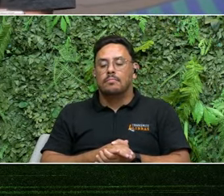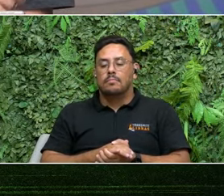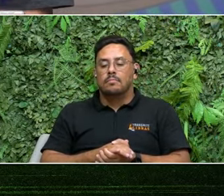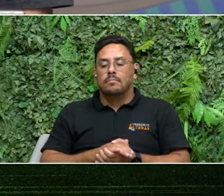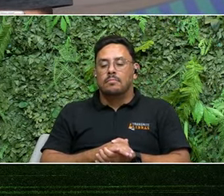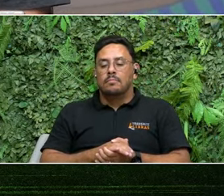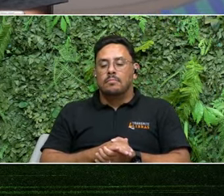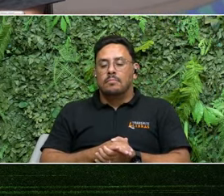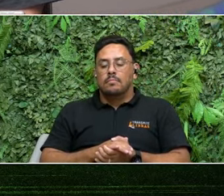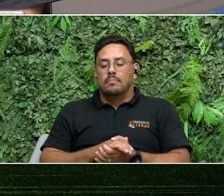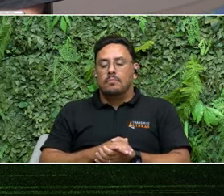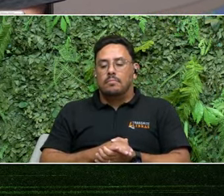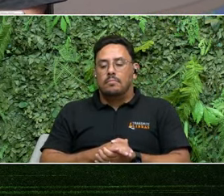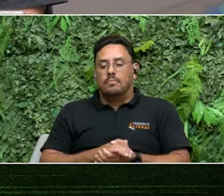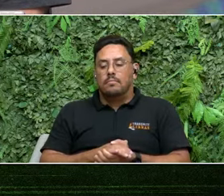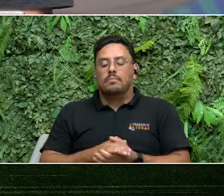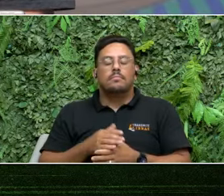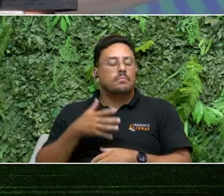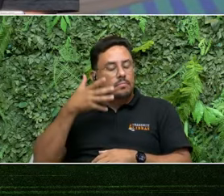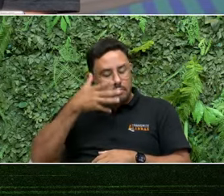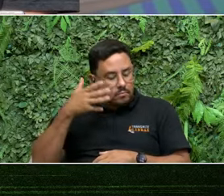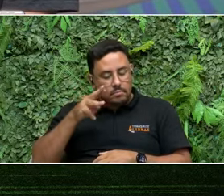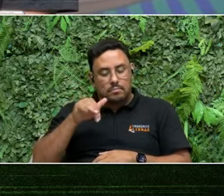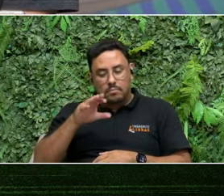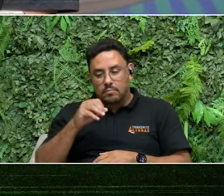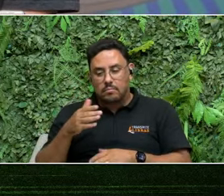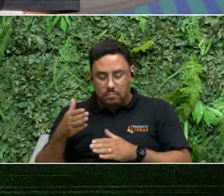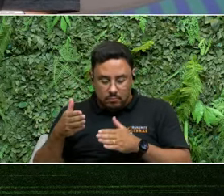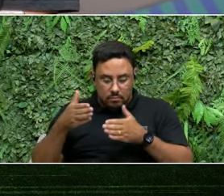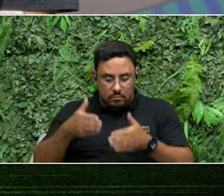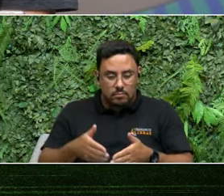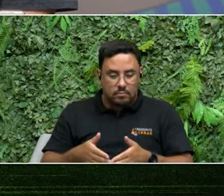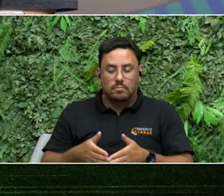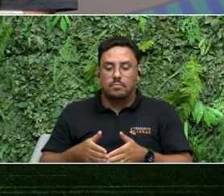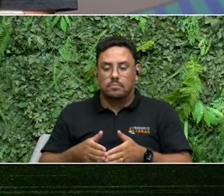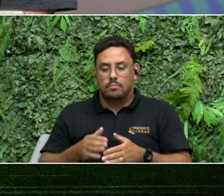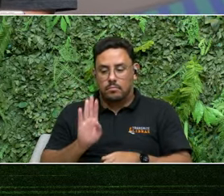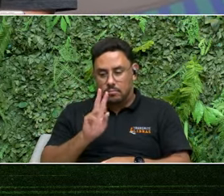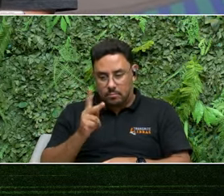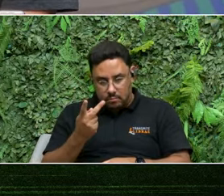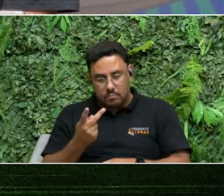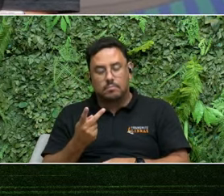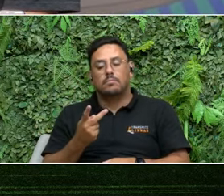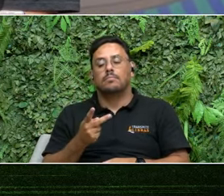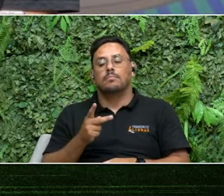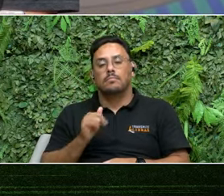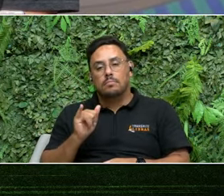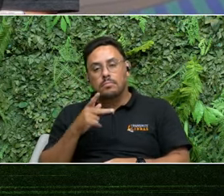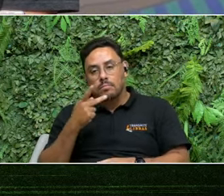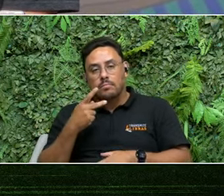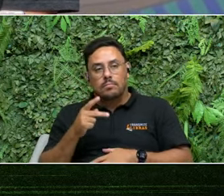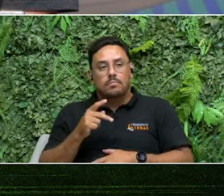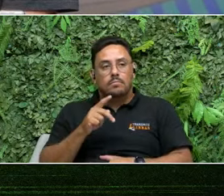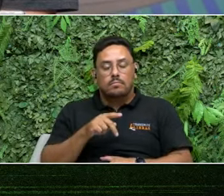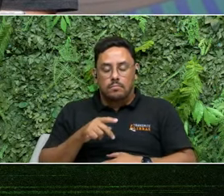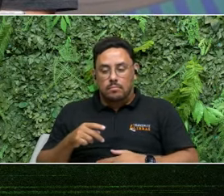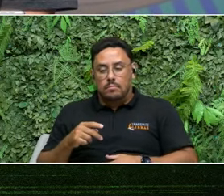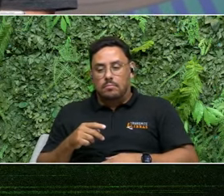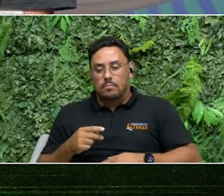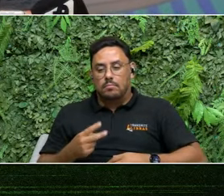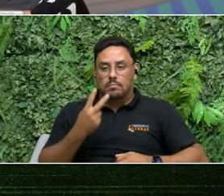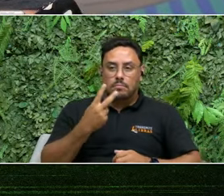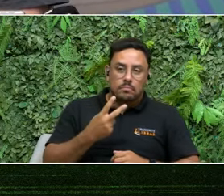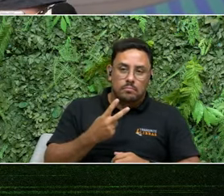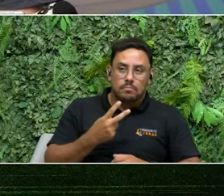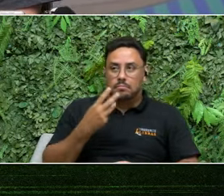não o discurso do milito foi esse desde que desembarcou em Confins né se ele falou eh duas ou